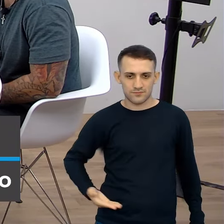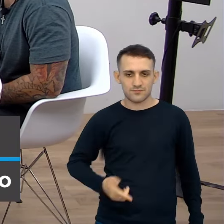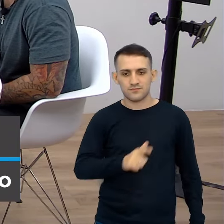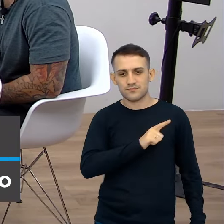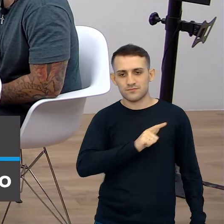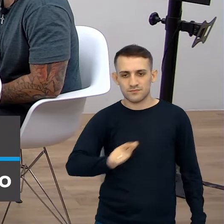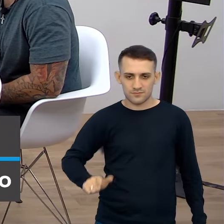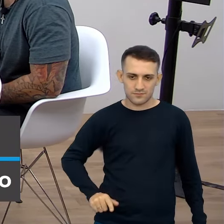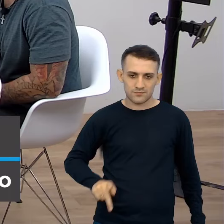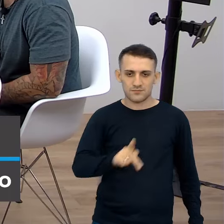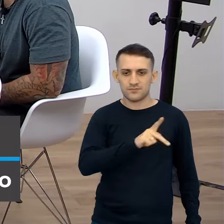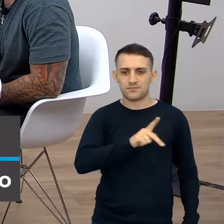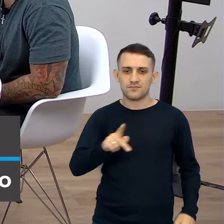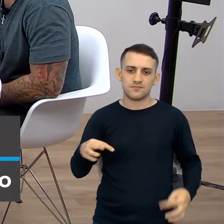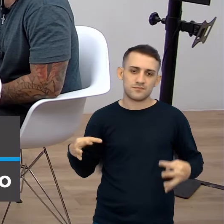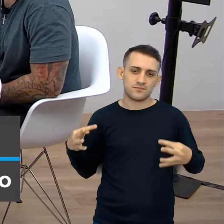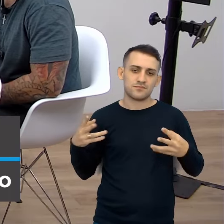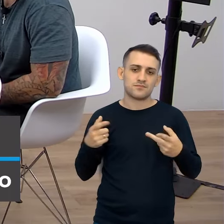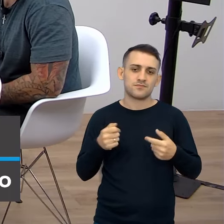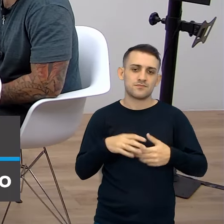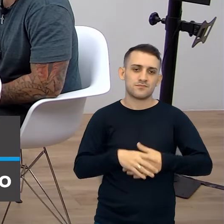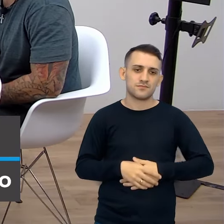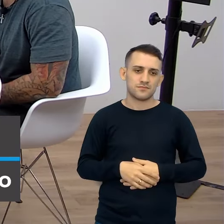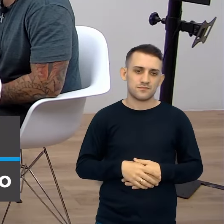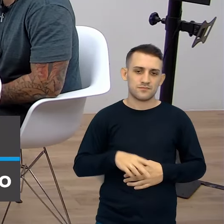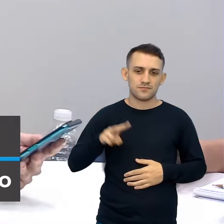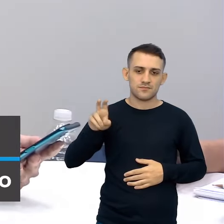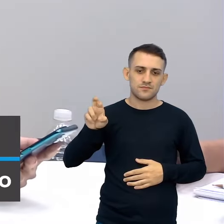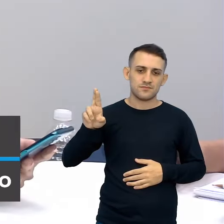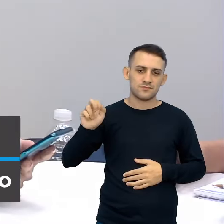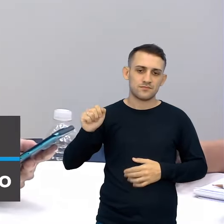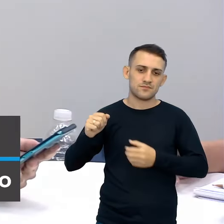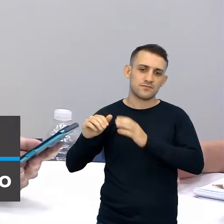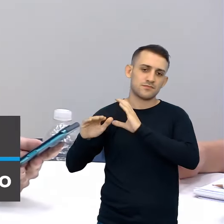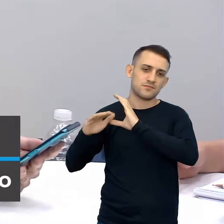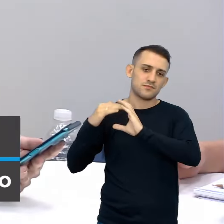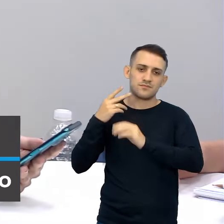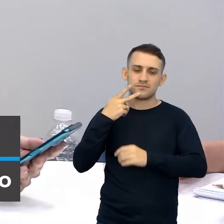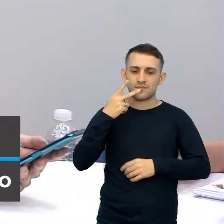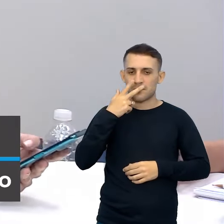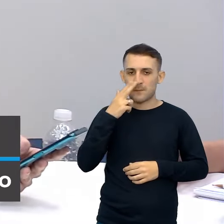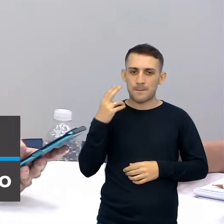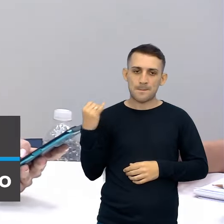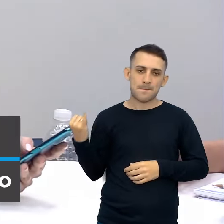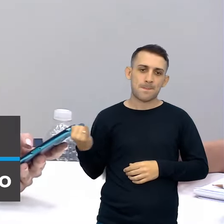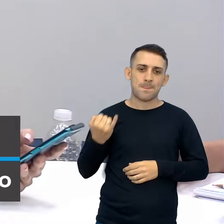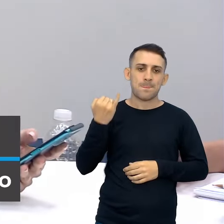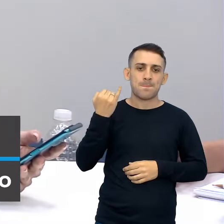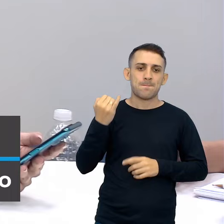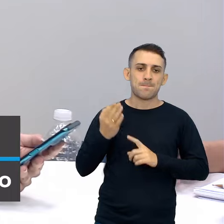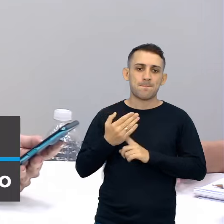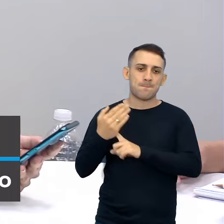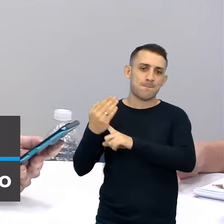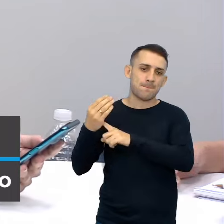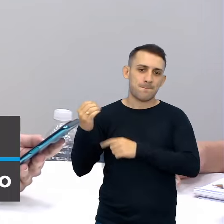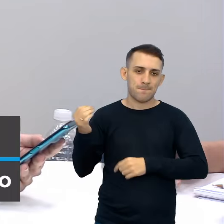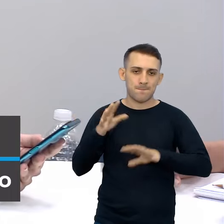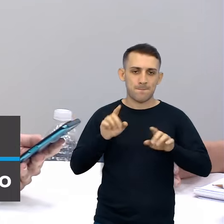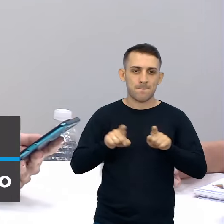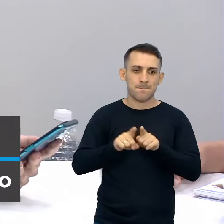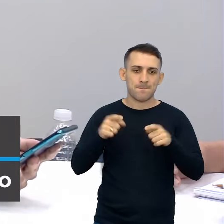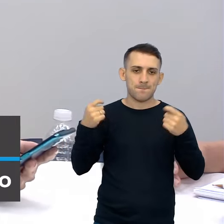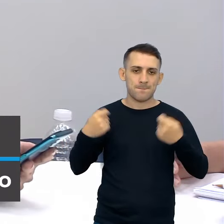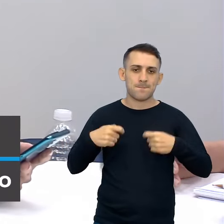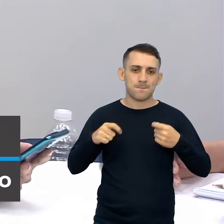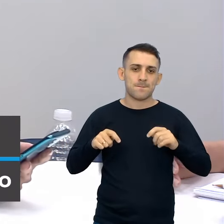pelos professores e tudo mais. Né? A Vera está dizendo assim que ela acha muito importante tecnologia e inovação, mas tem que ser